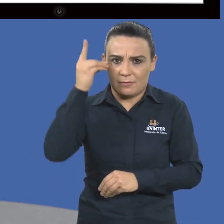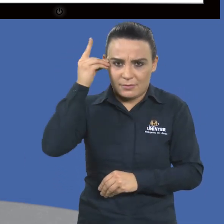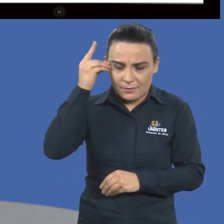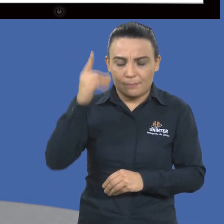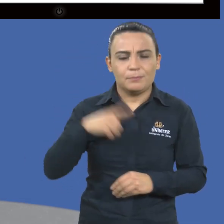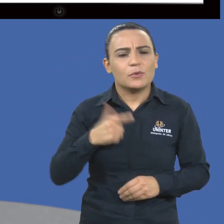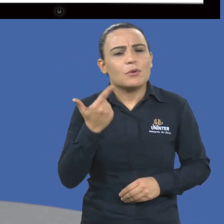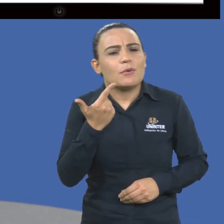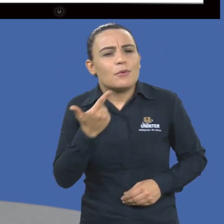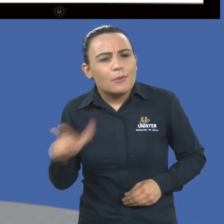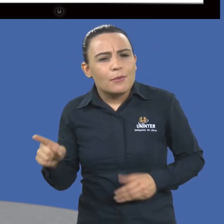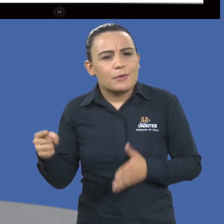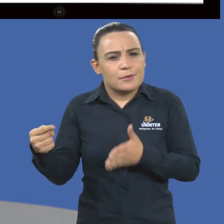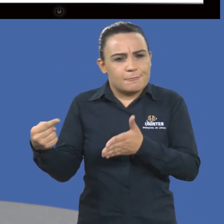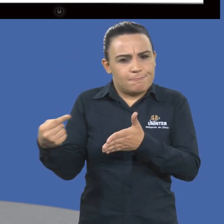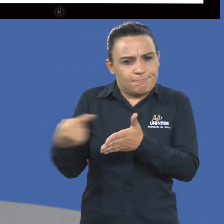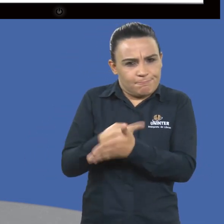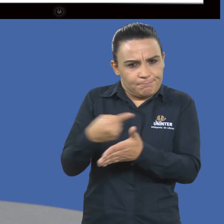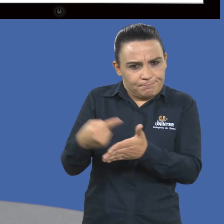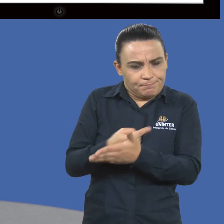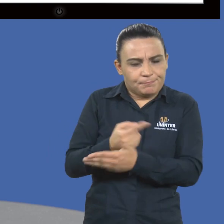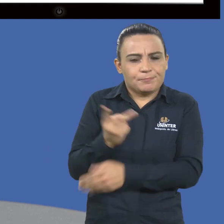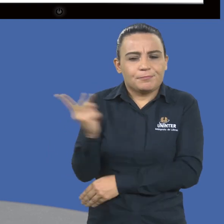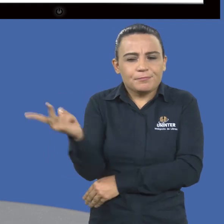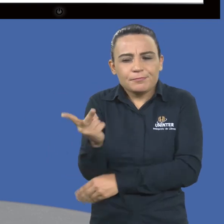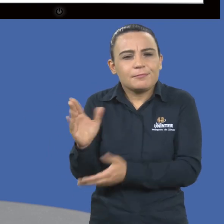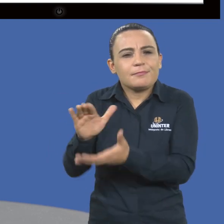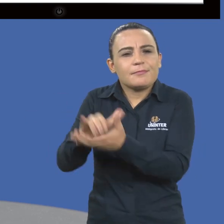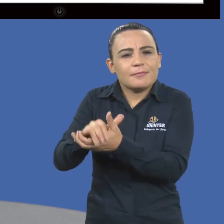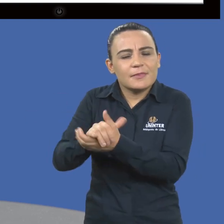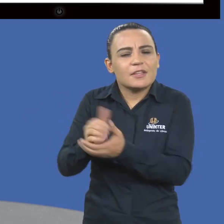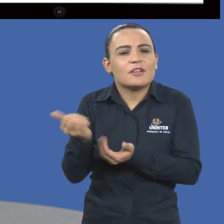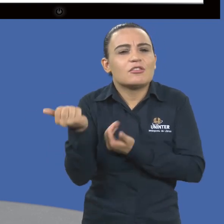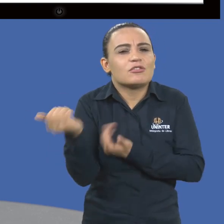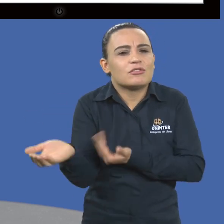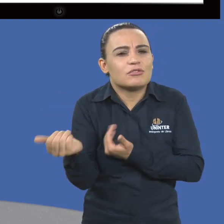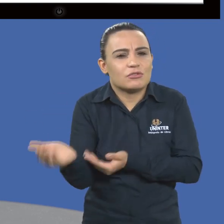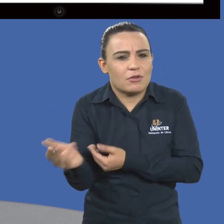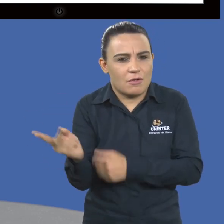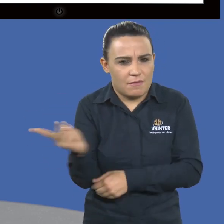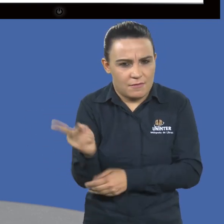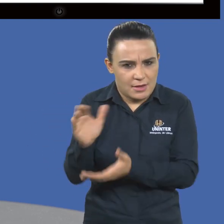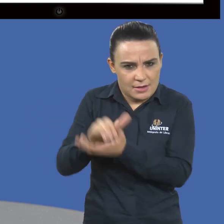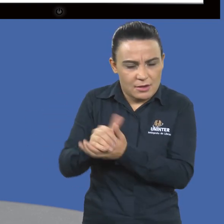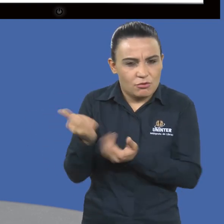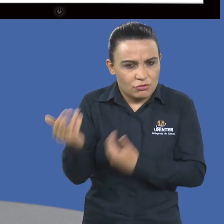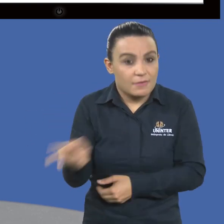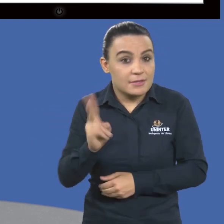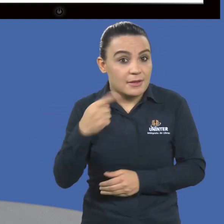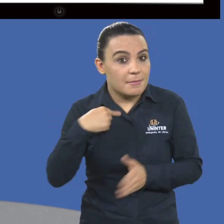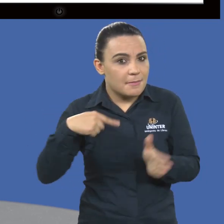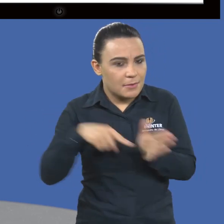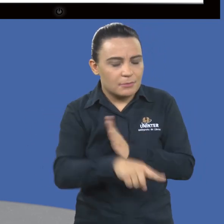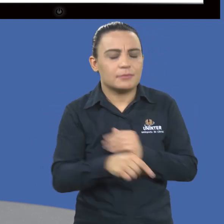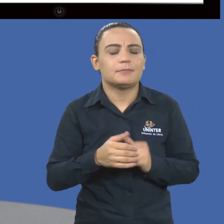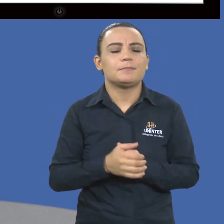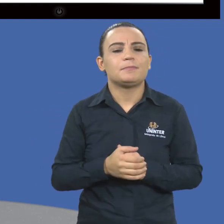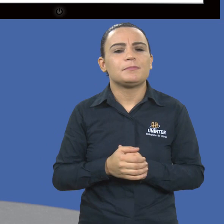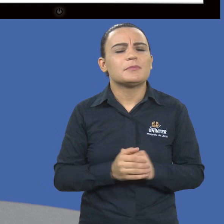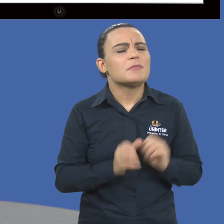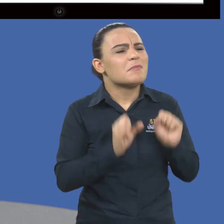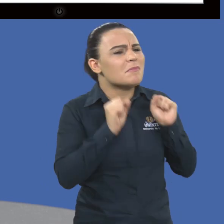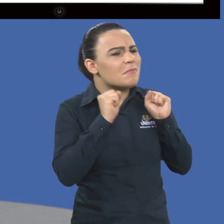Uma outra questão também indiscutível, e principalmente nos casais bem jovens, eles nos fazem,